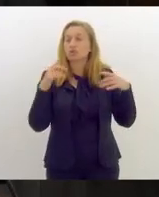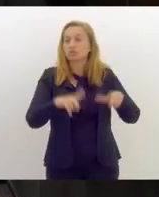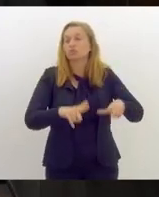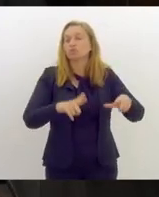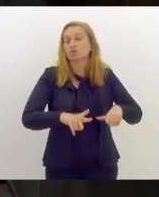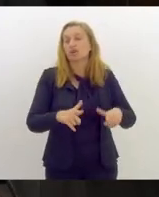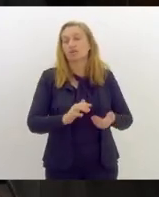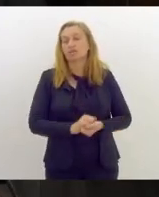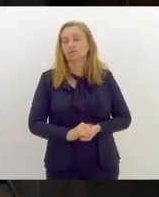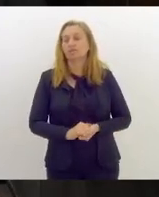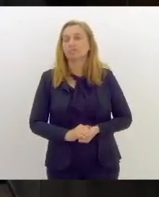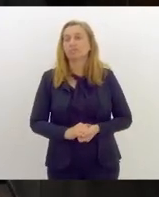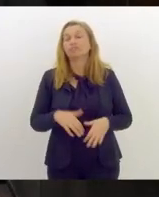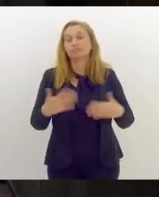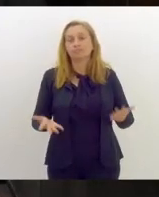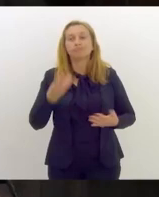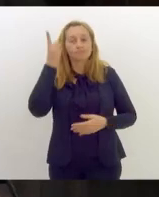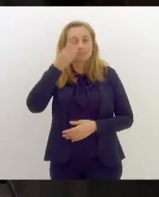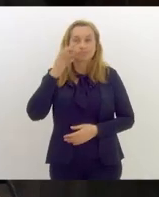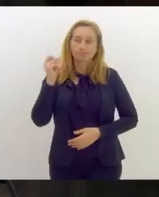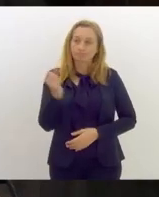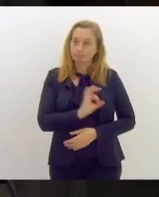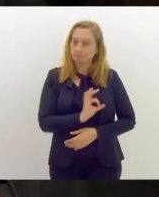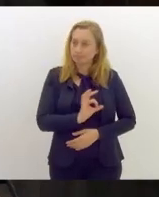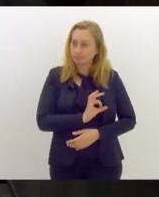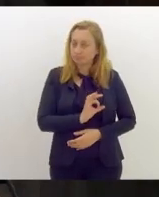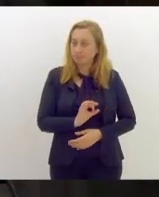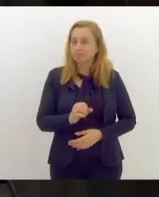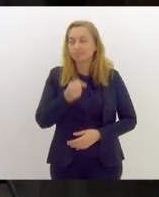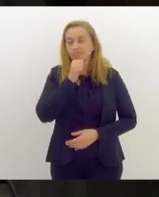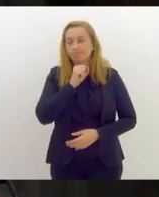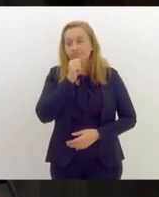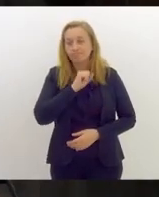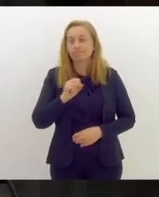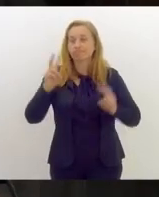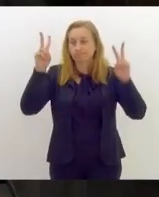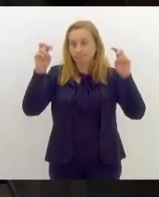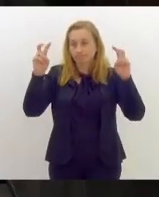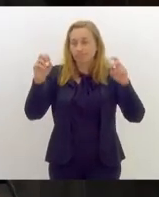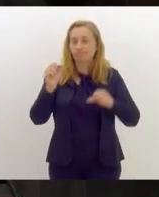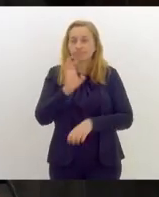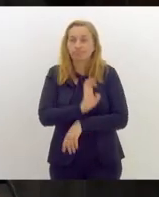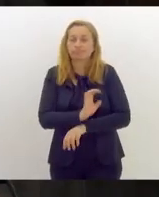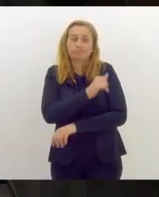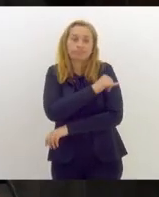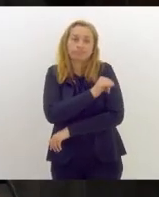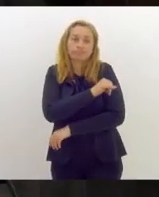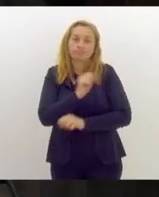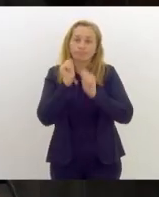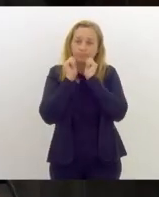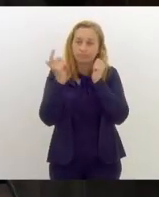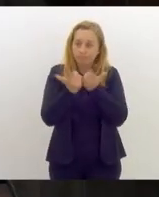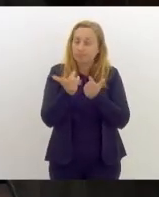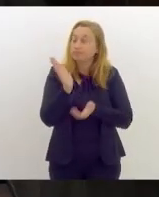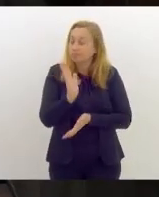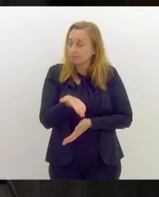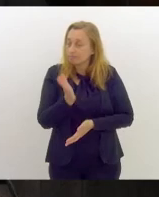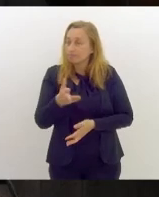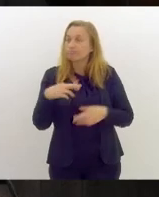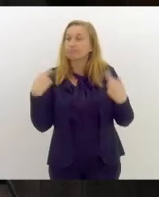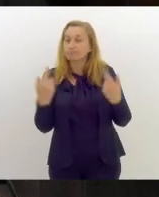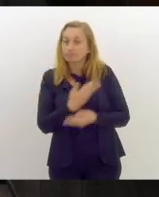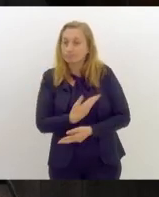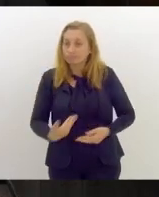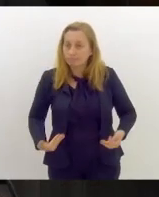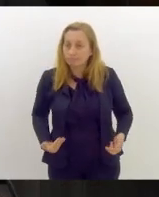do Turismo Verde então o deputado da Mata Rocha Esse é um tema antigo no Rio de Janeiro Esse é um tema sobre qual a Assembleia Legislativa audiência